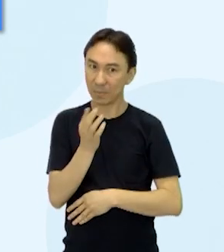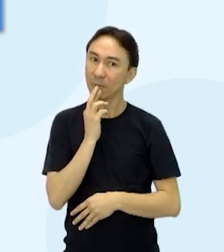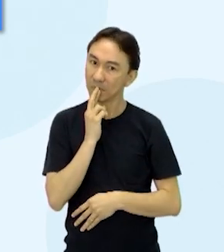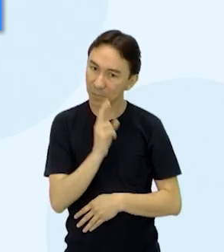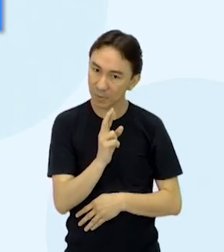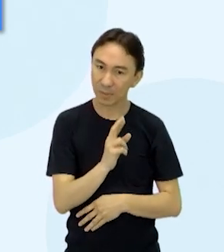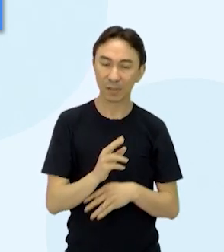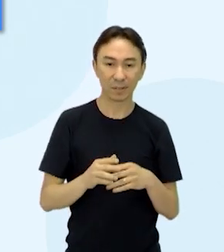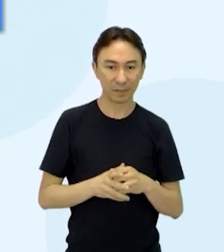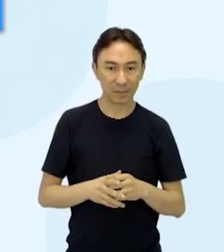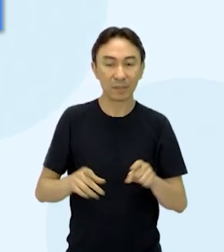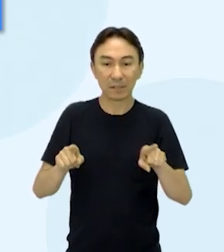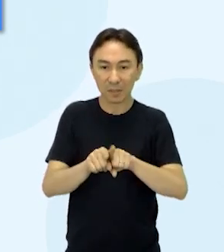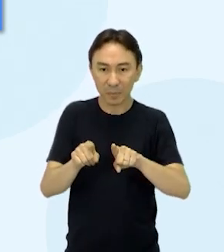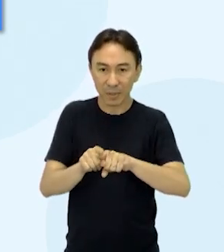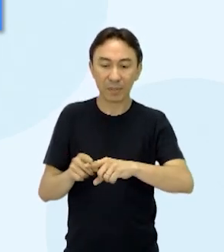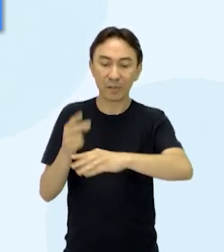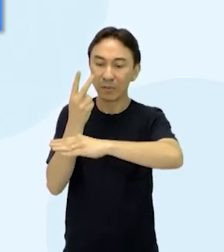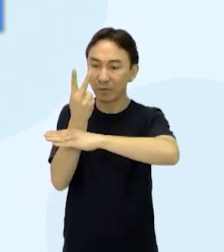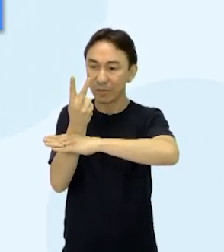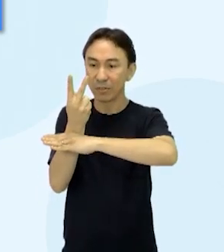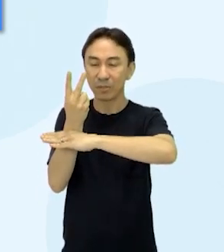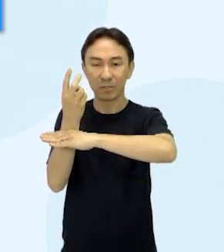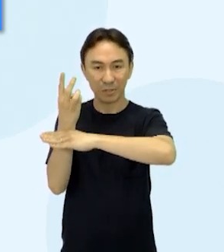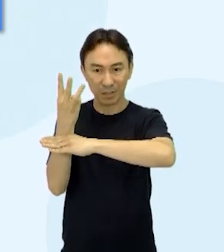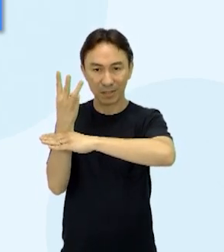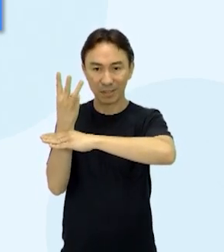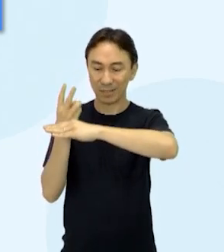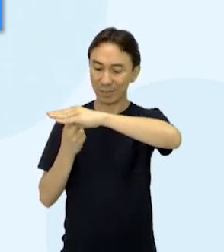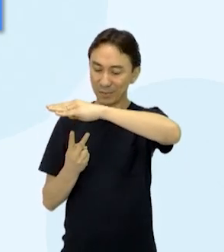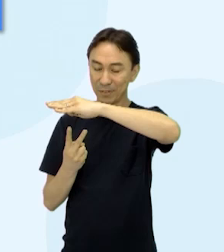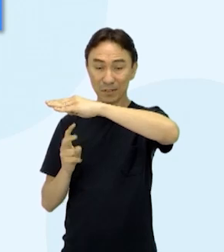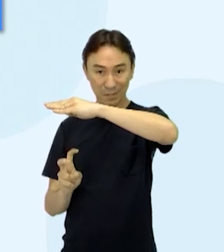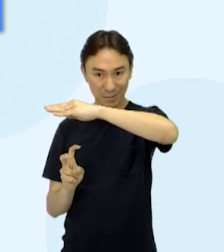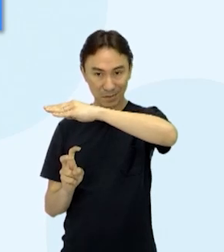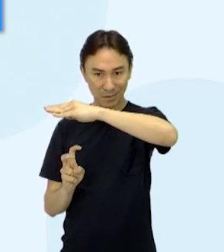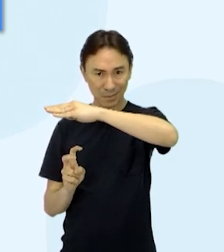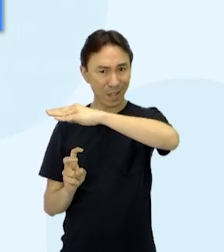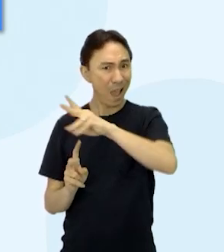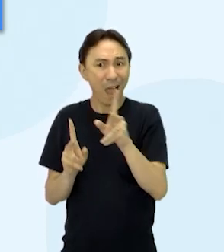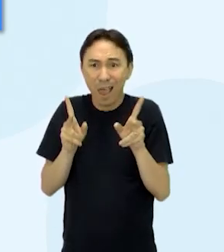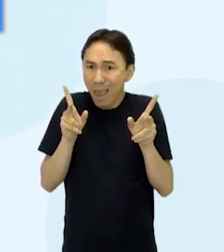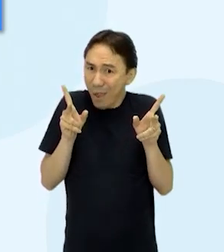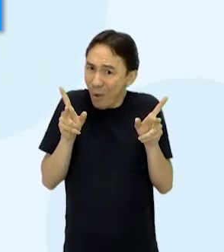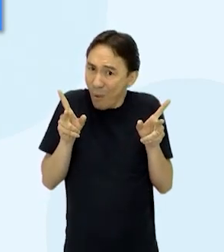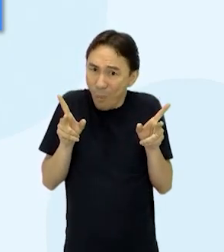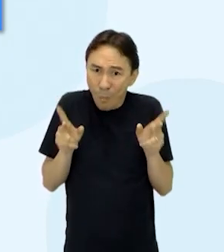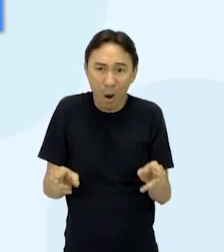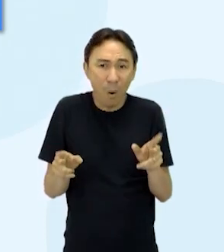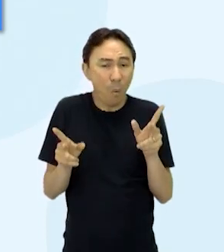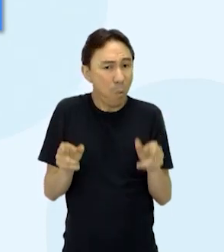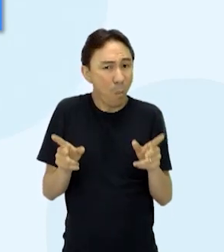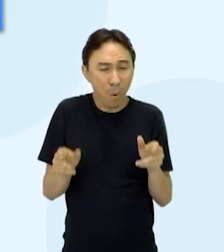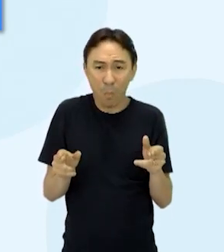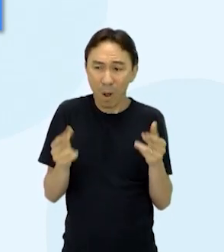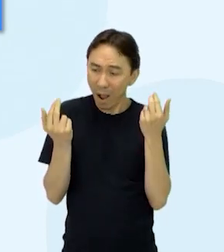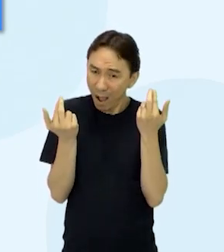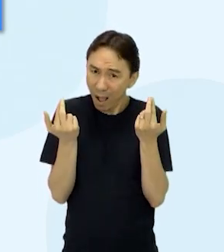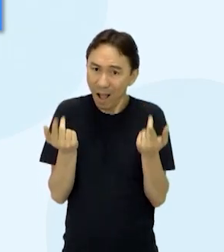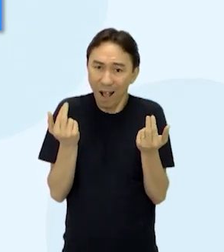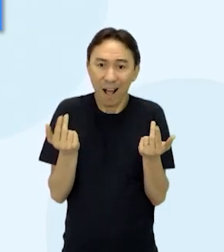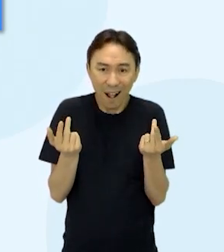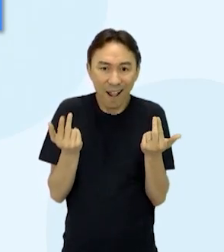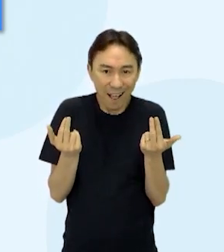gente, e o 23,25 avos, quer dizer a mesma coisa. São duas frações que nós chamamos